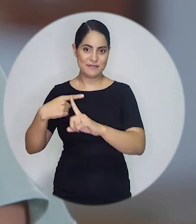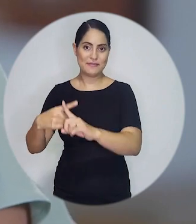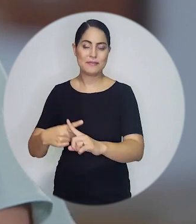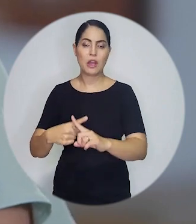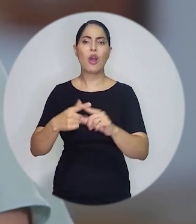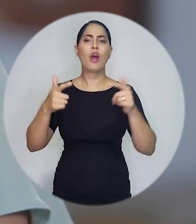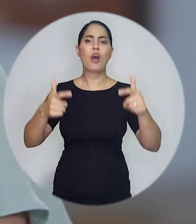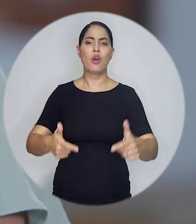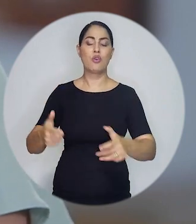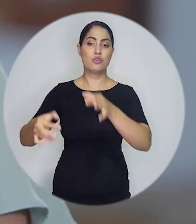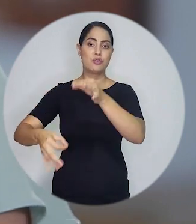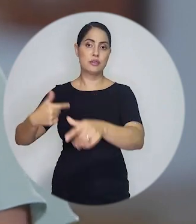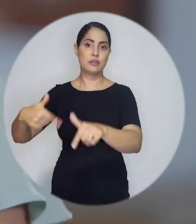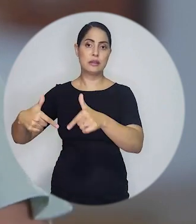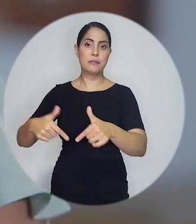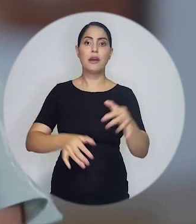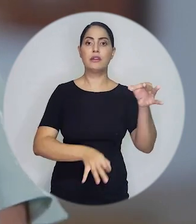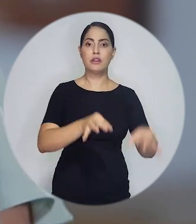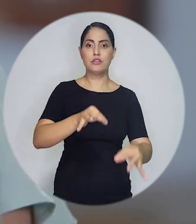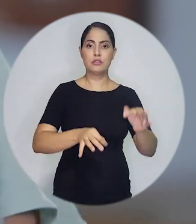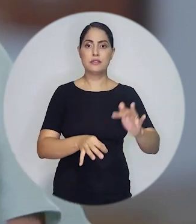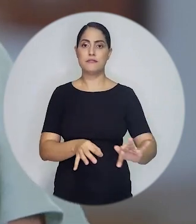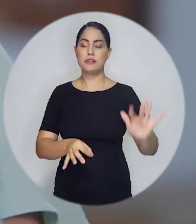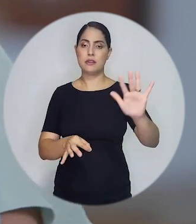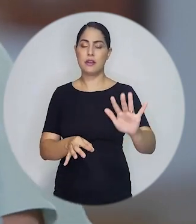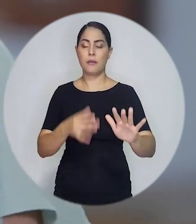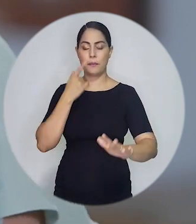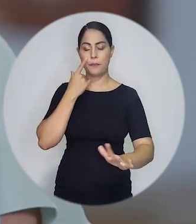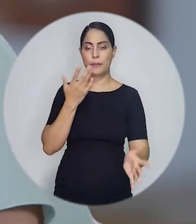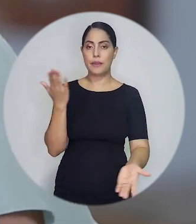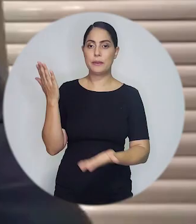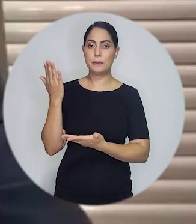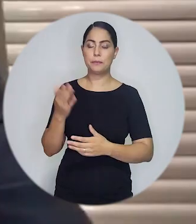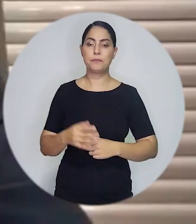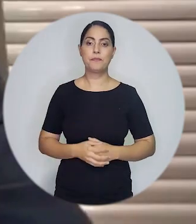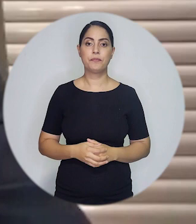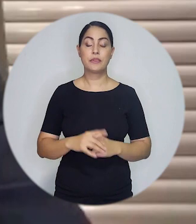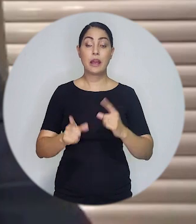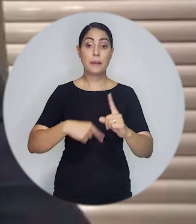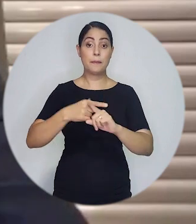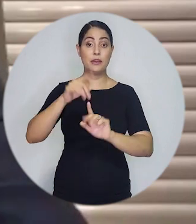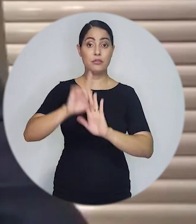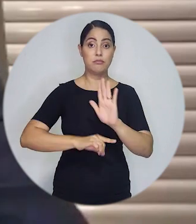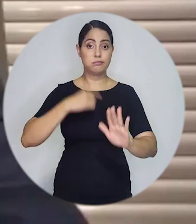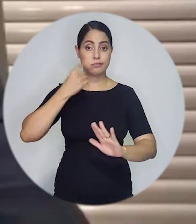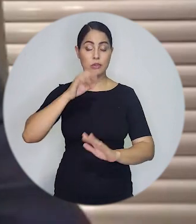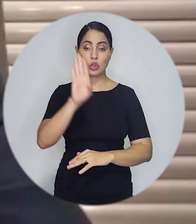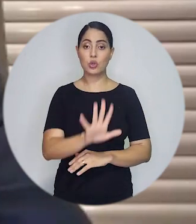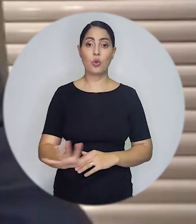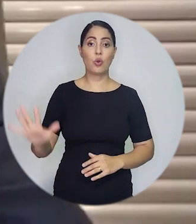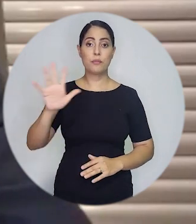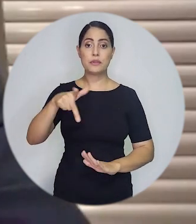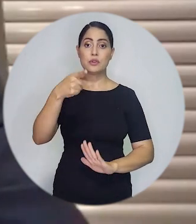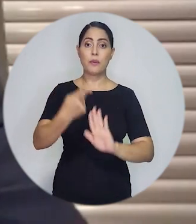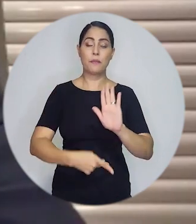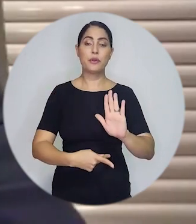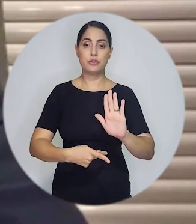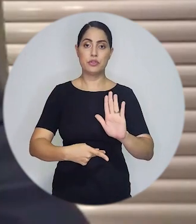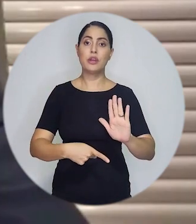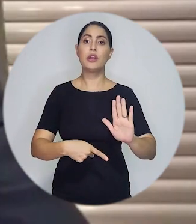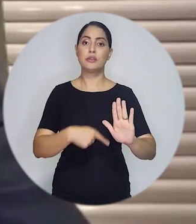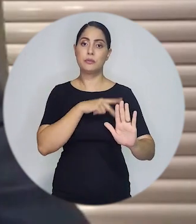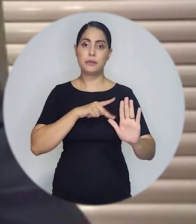foi até as sedes dos fóruns da Justiça do Trabalho e da Justiça Federal. Mais Prerrogativas pelo Brasil é um